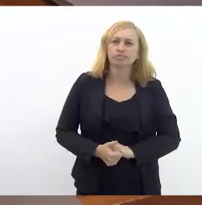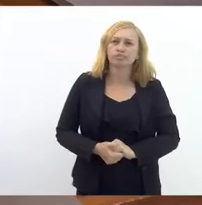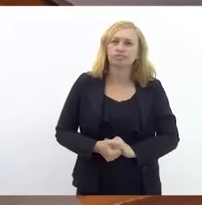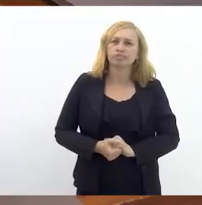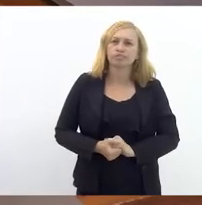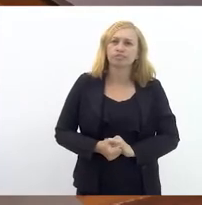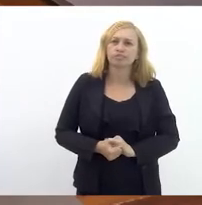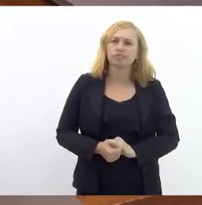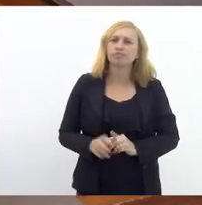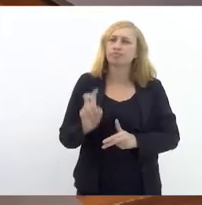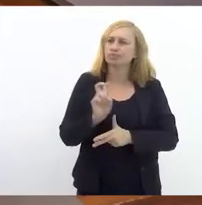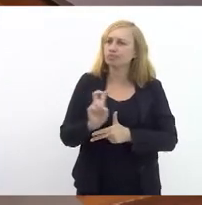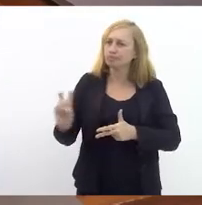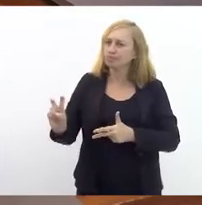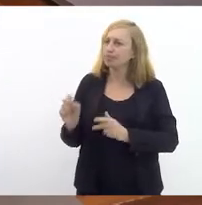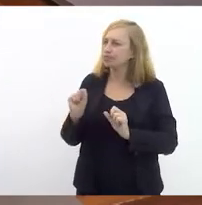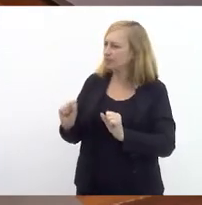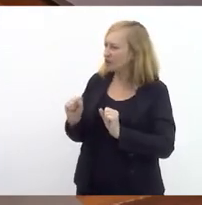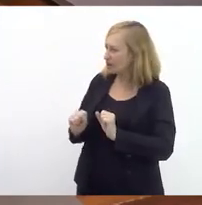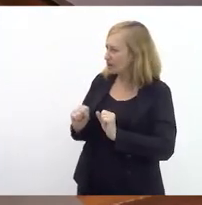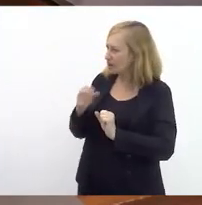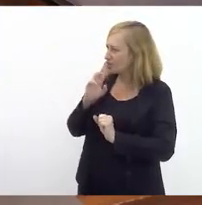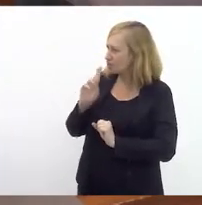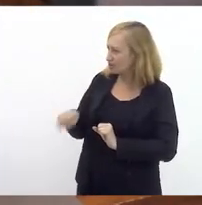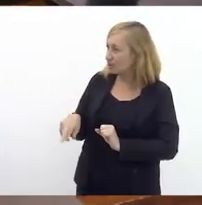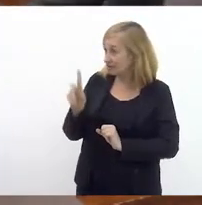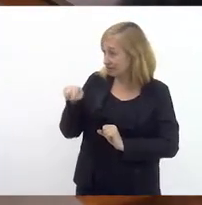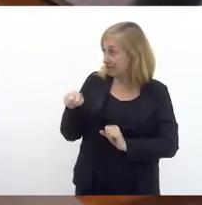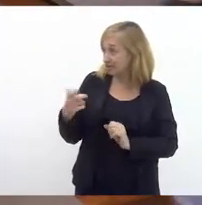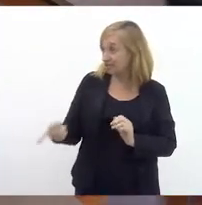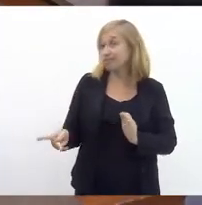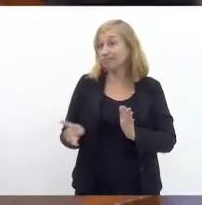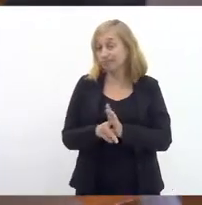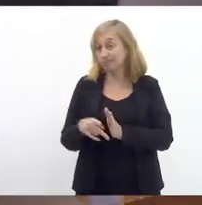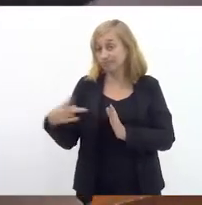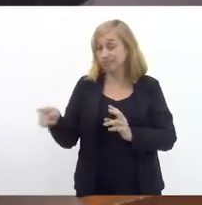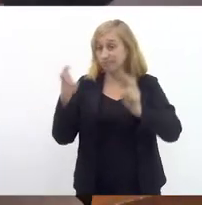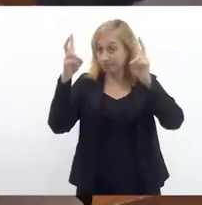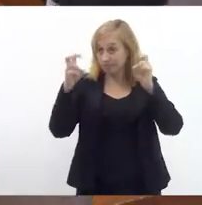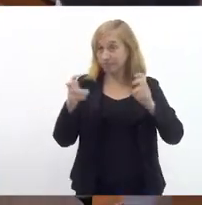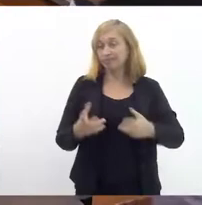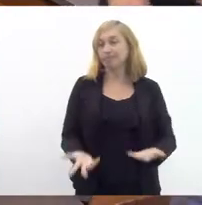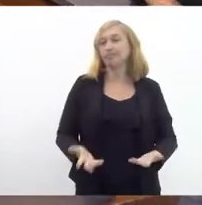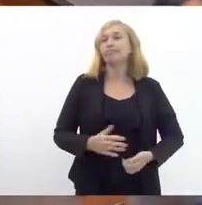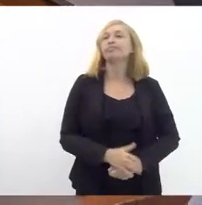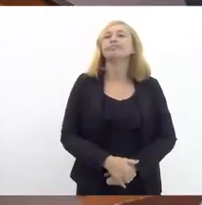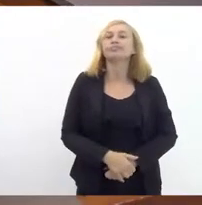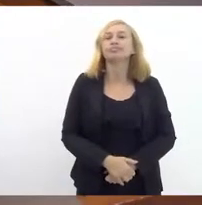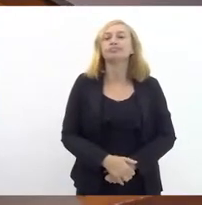A Supervia podia responder, né? Porque é pertinente ao tema, é concessionária.